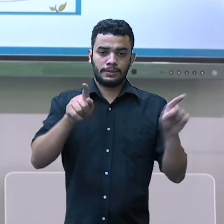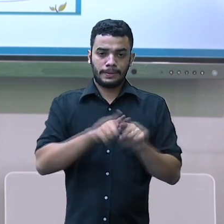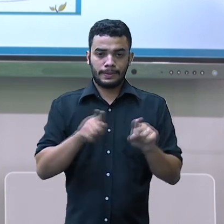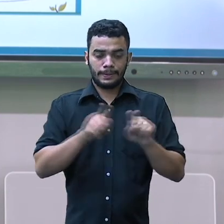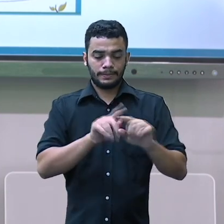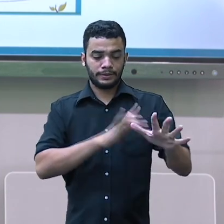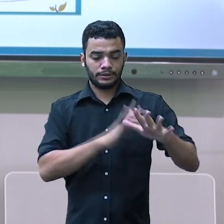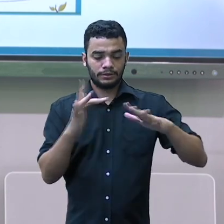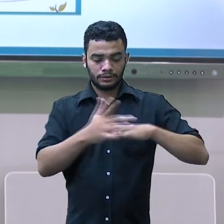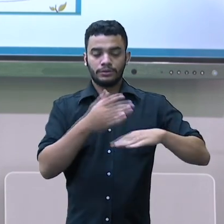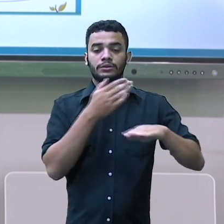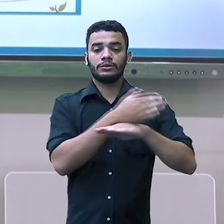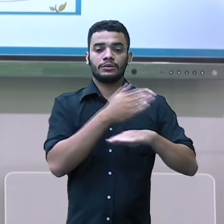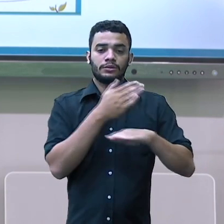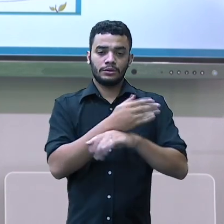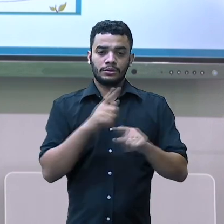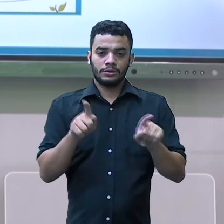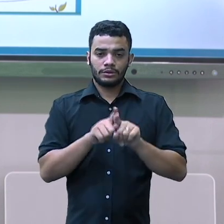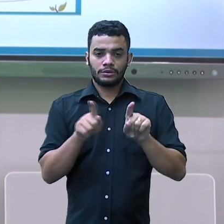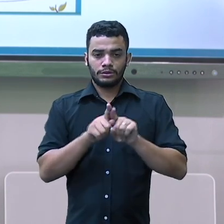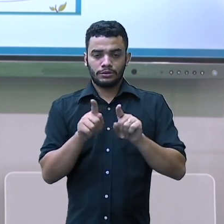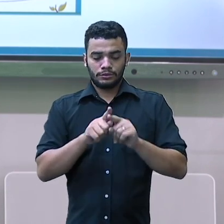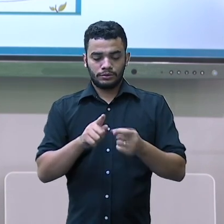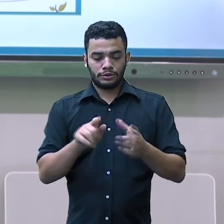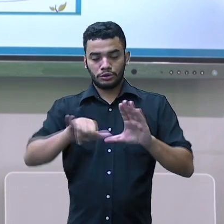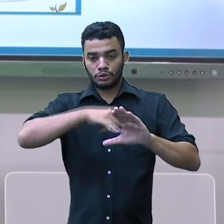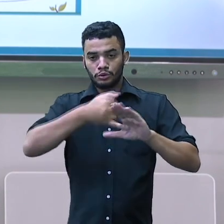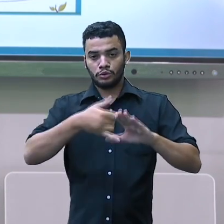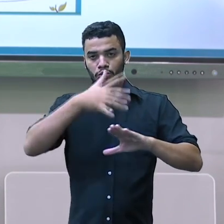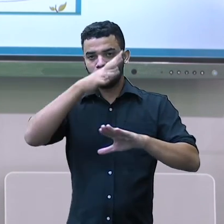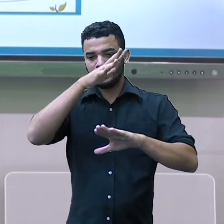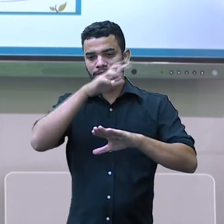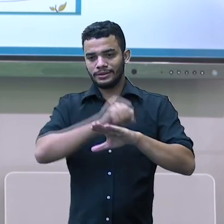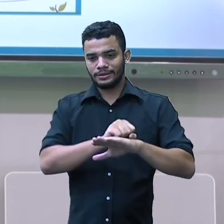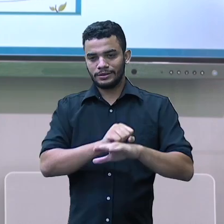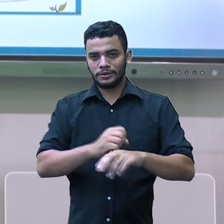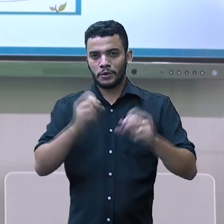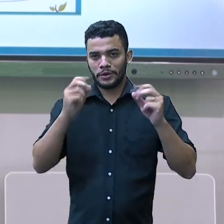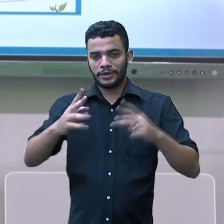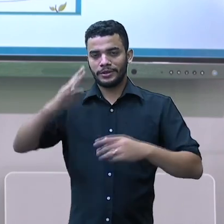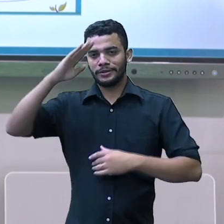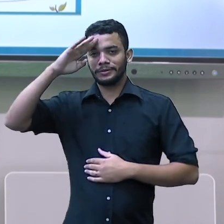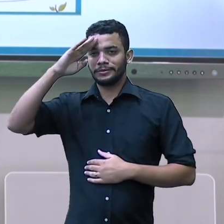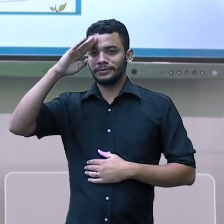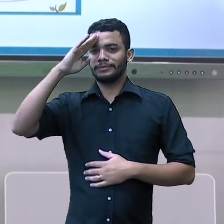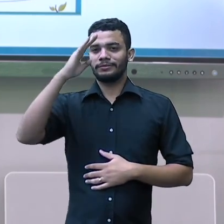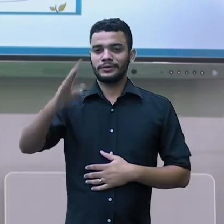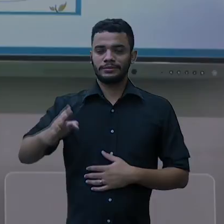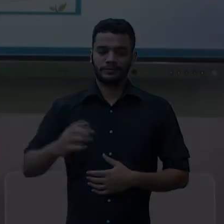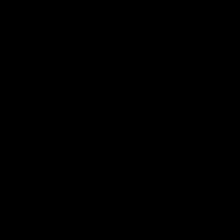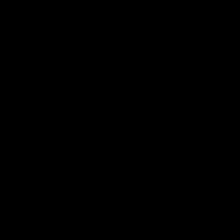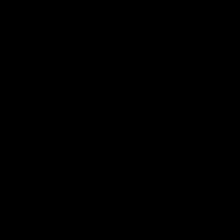Acesse nossas redes sociais e se inscreva em nosso canal do YouTube. Até a próxima, pessoal! Tchau, tchau!